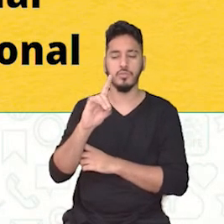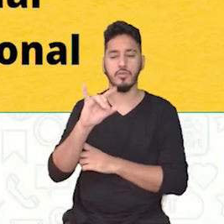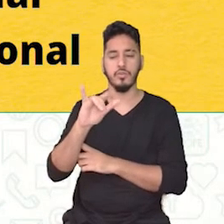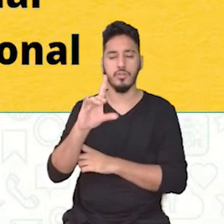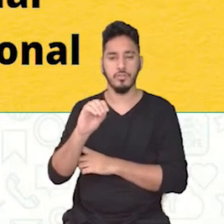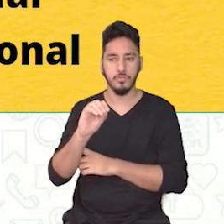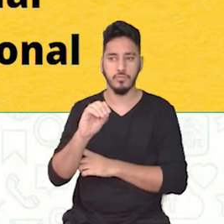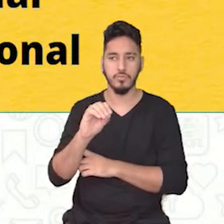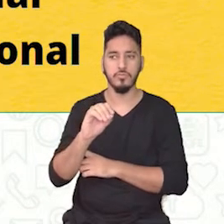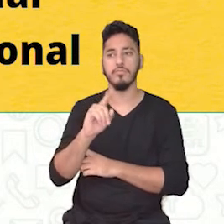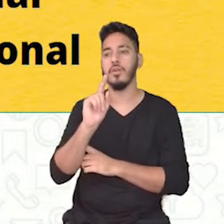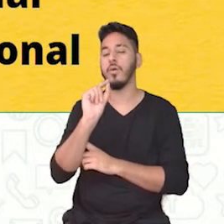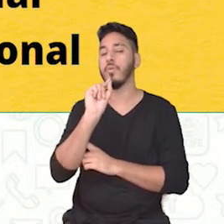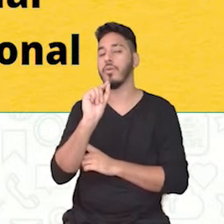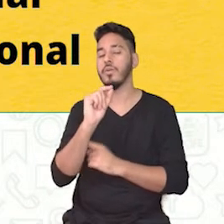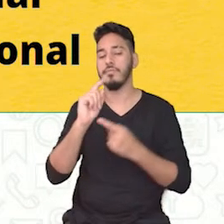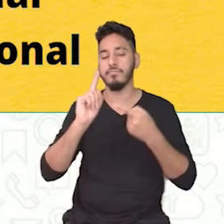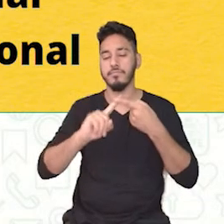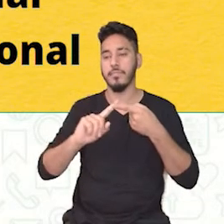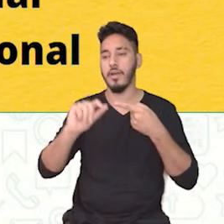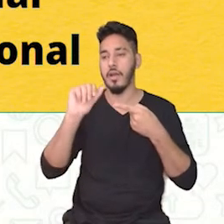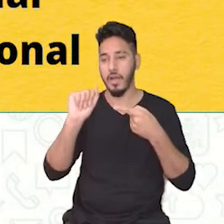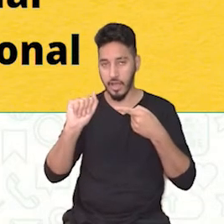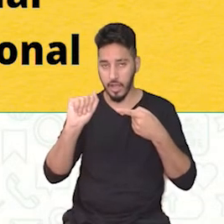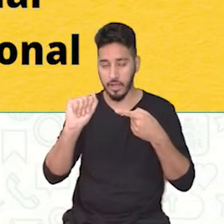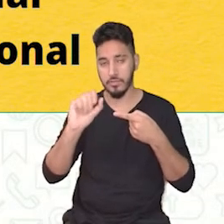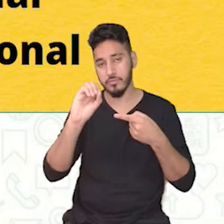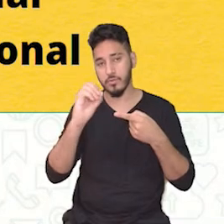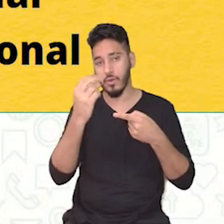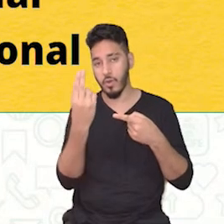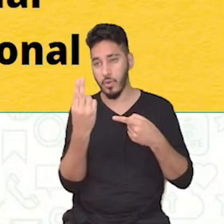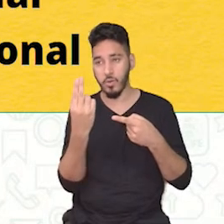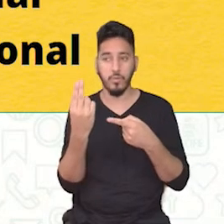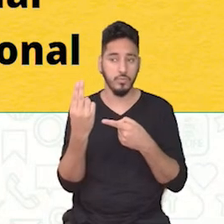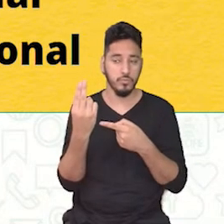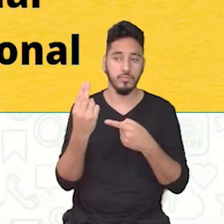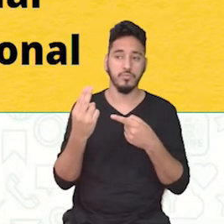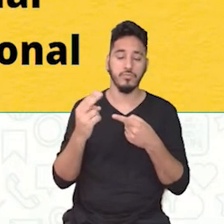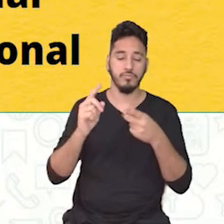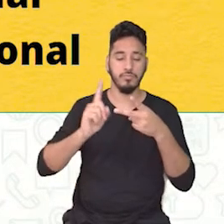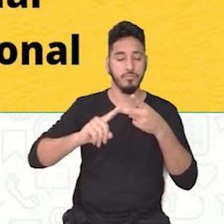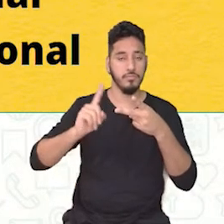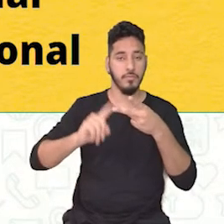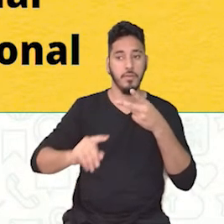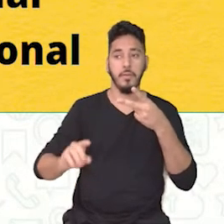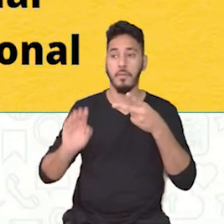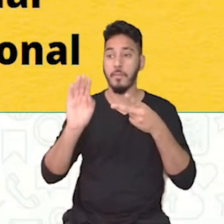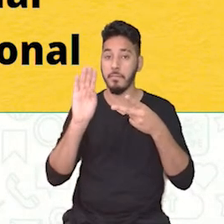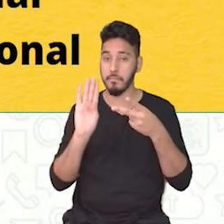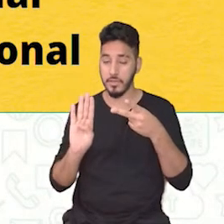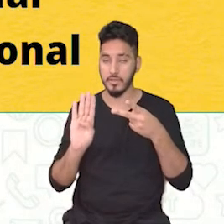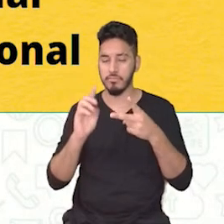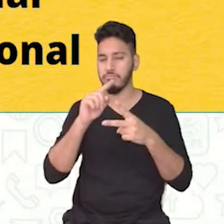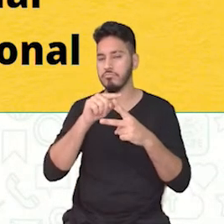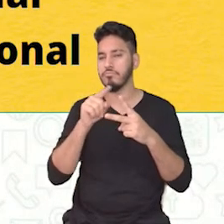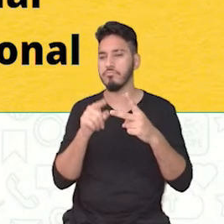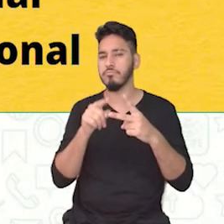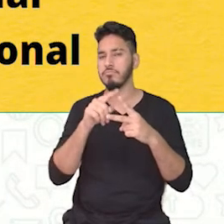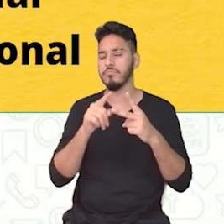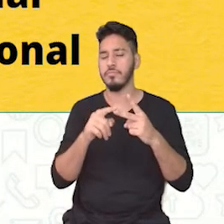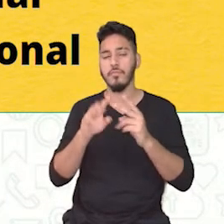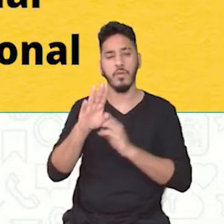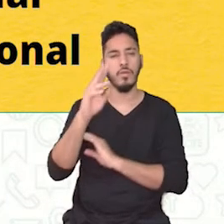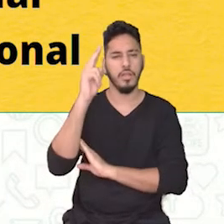classificado como um prisma ou uma pirâmide hexagonal. Lembram que